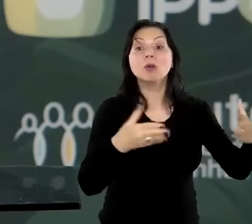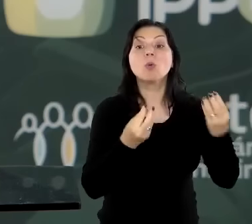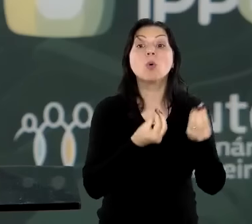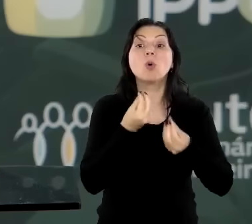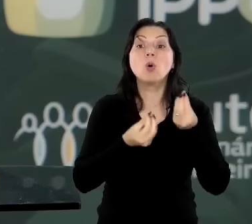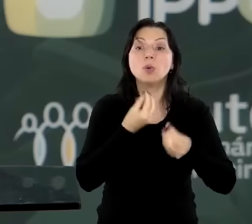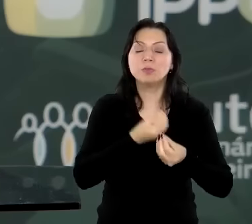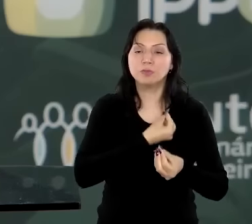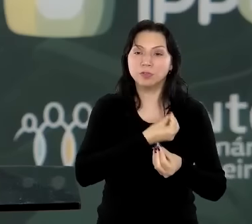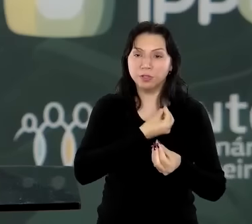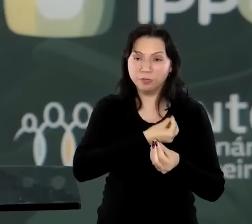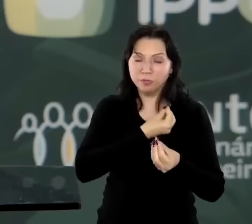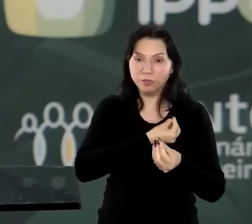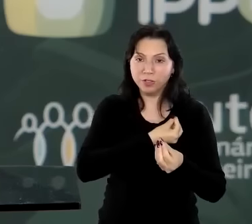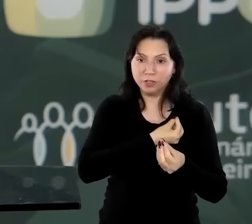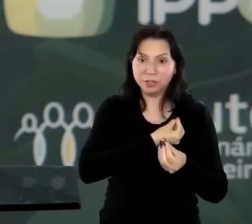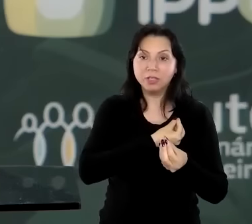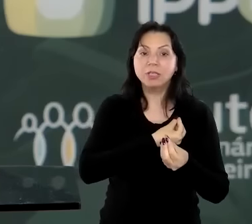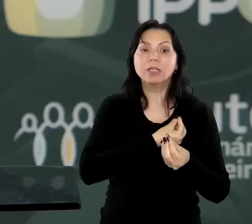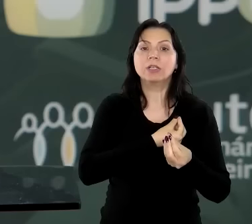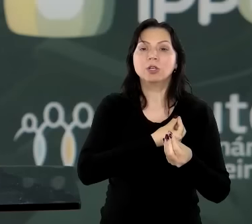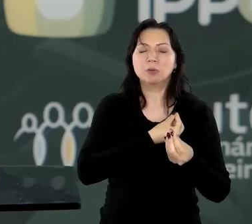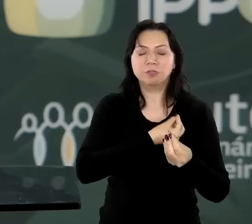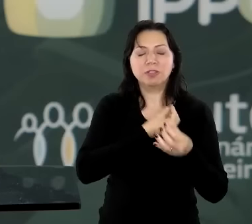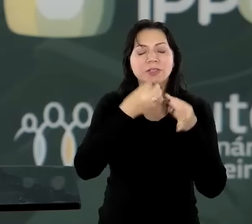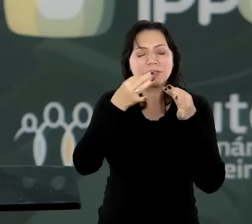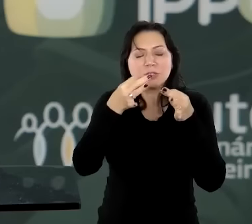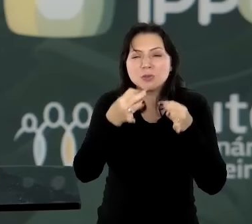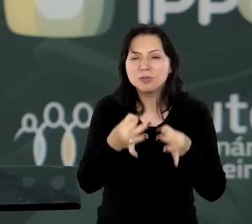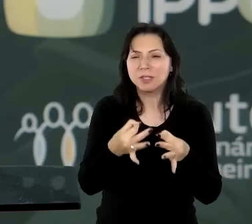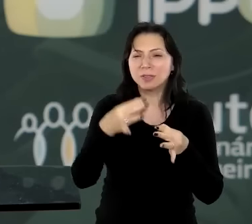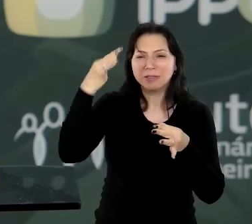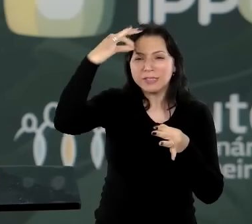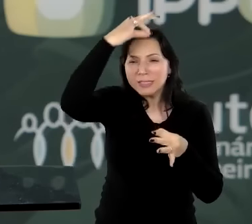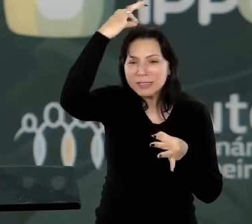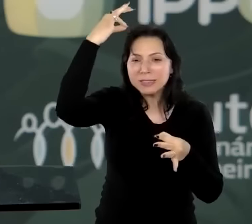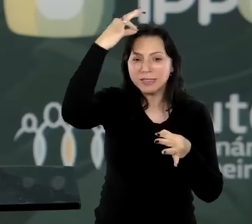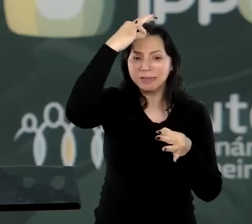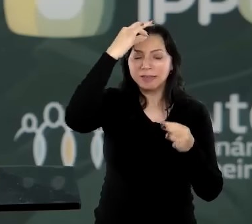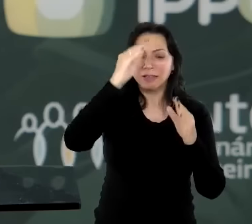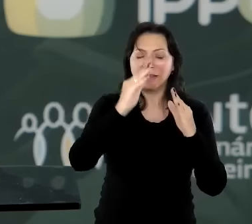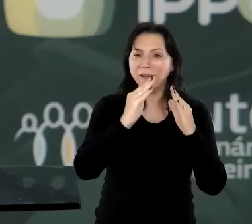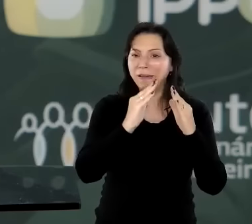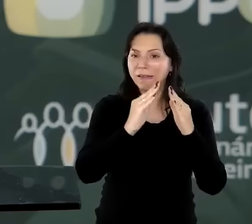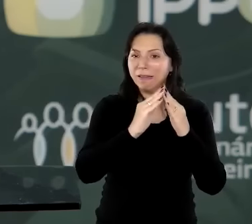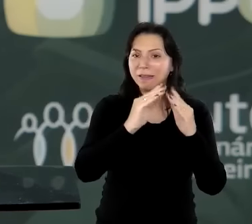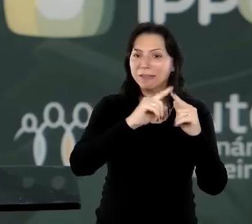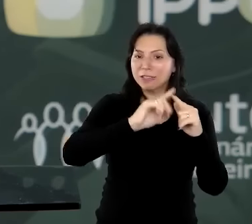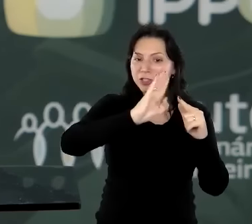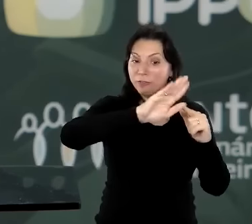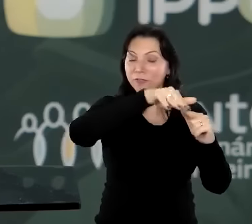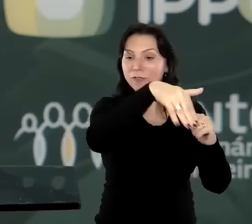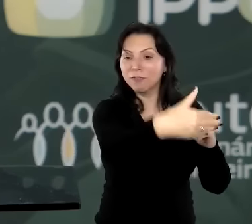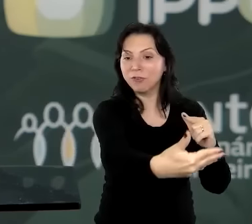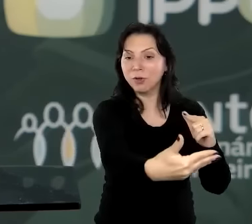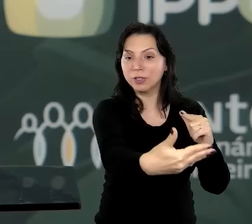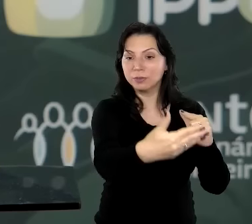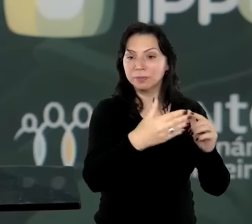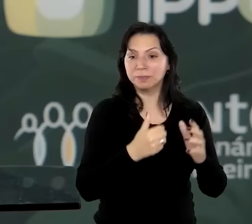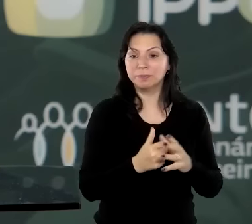cristã piedosa fora dos portões. Eu gostaria de trazer aqui algumas reflexões. Primeiro,